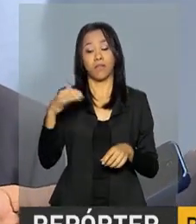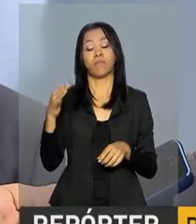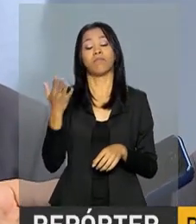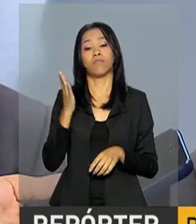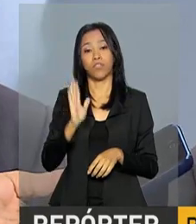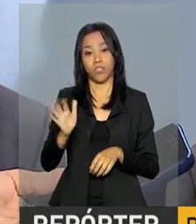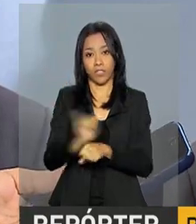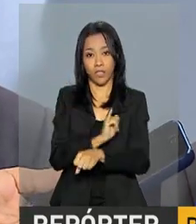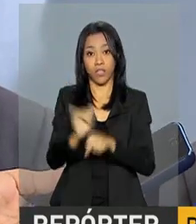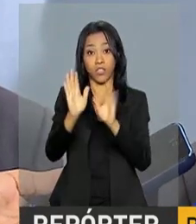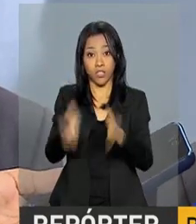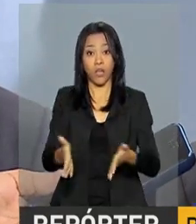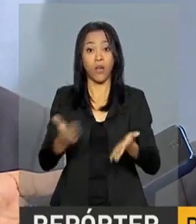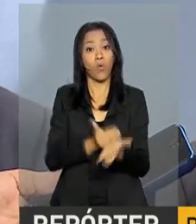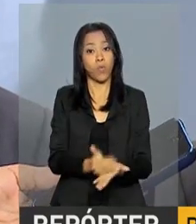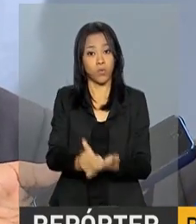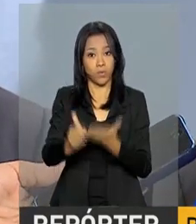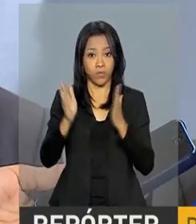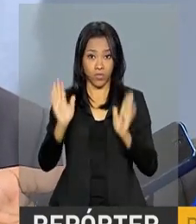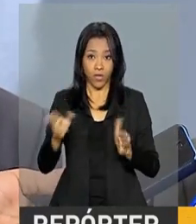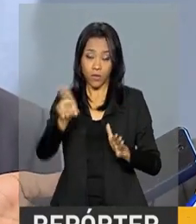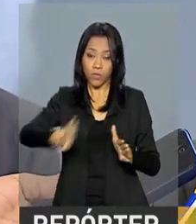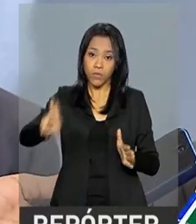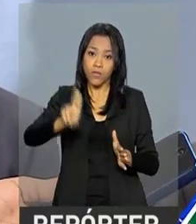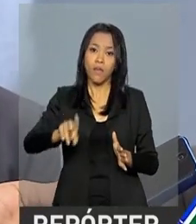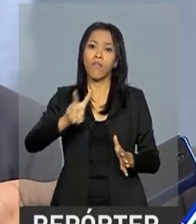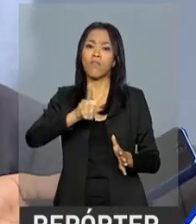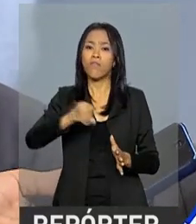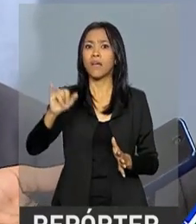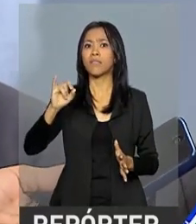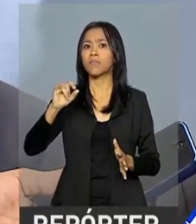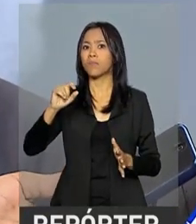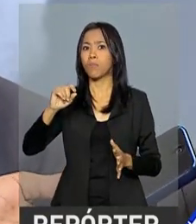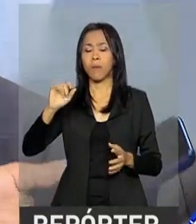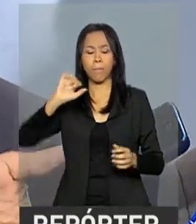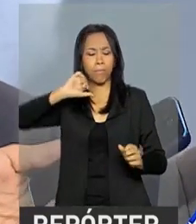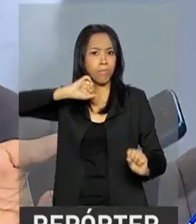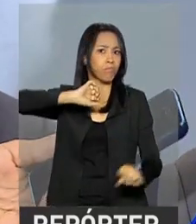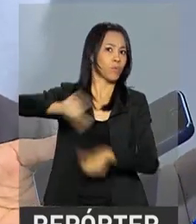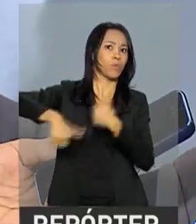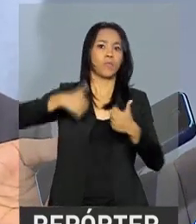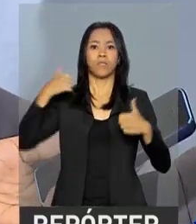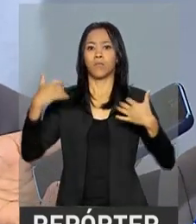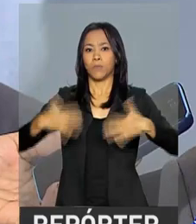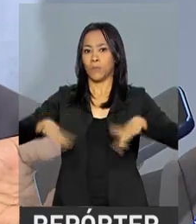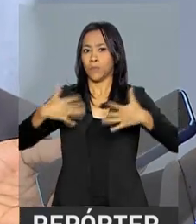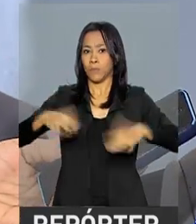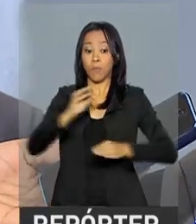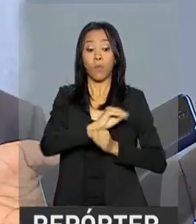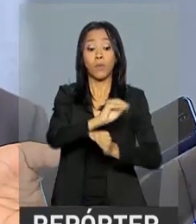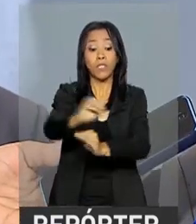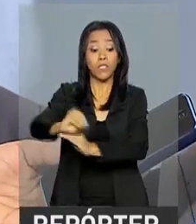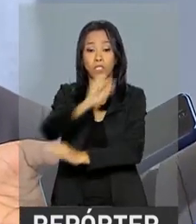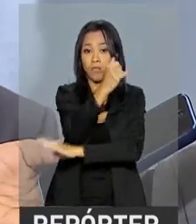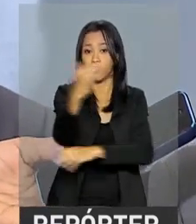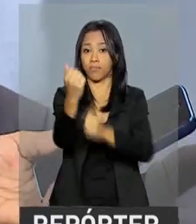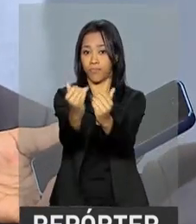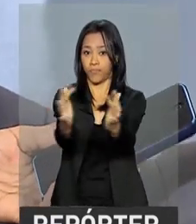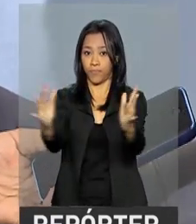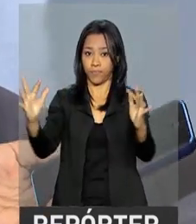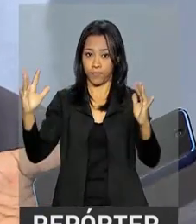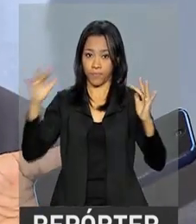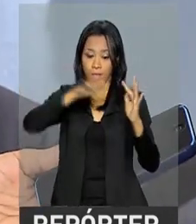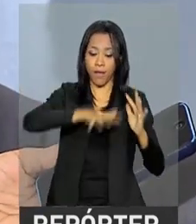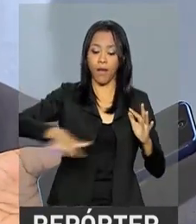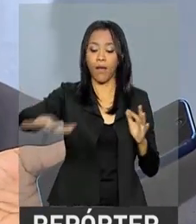desde outubro ela vai permitir um autêntica revolução na defesa da natureza e da amazônia isso é uma notícia